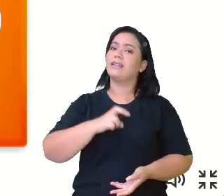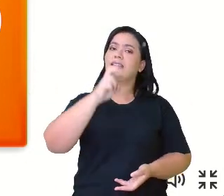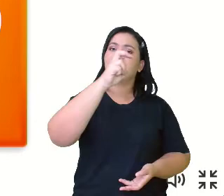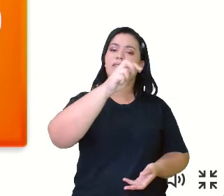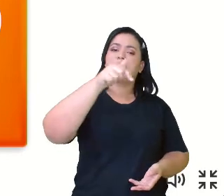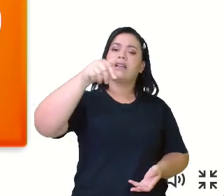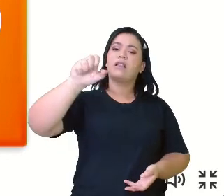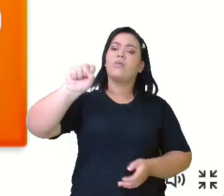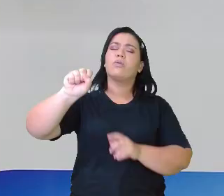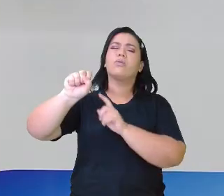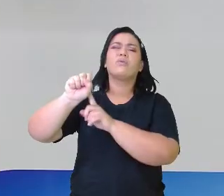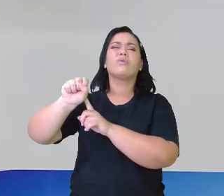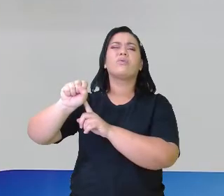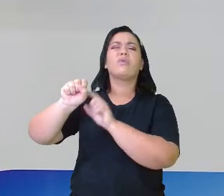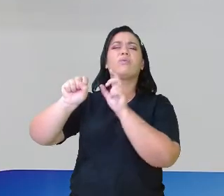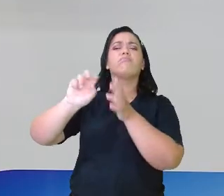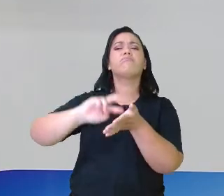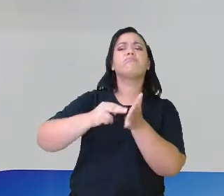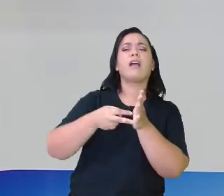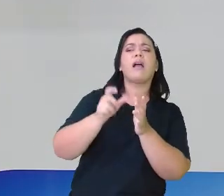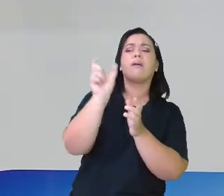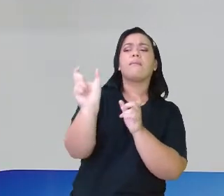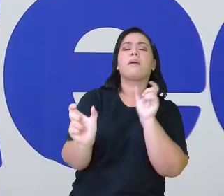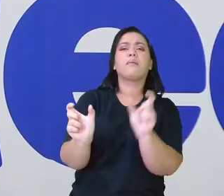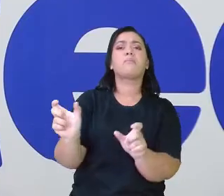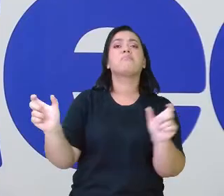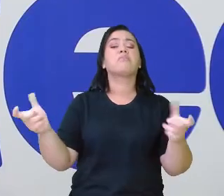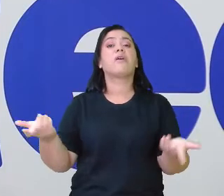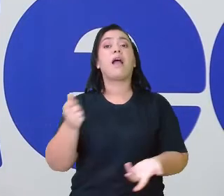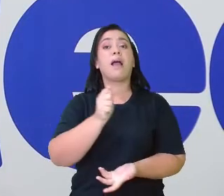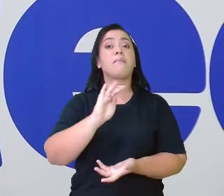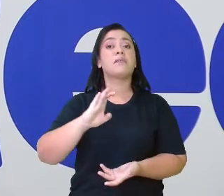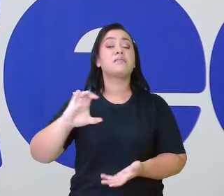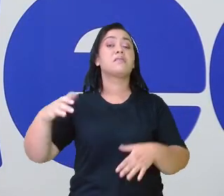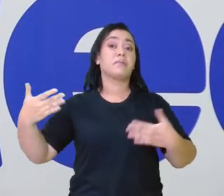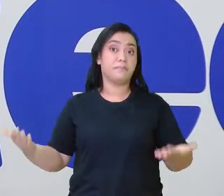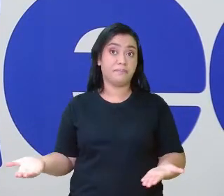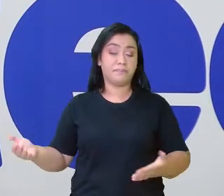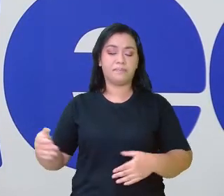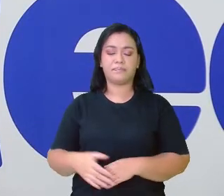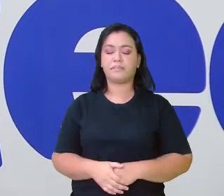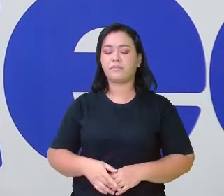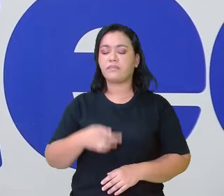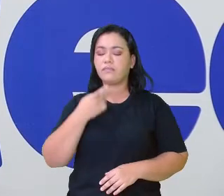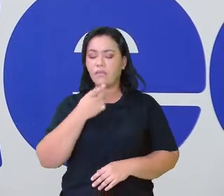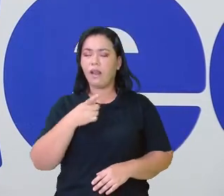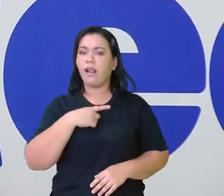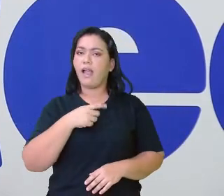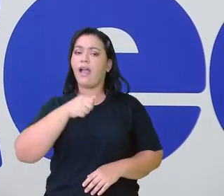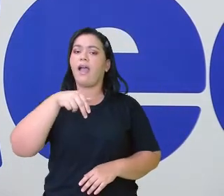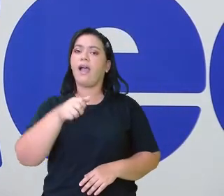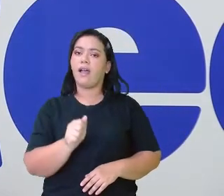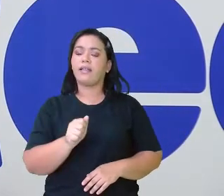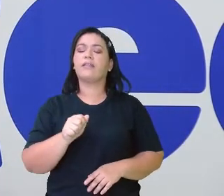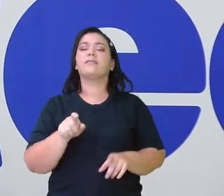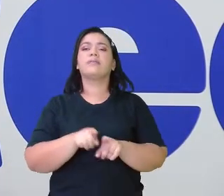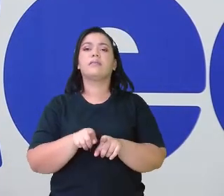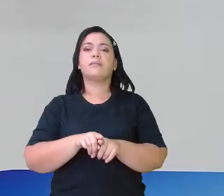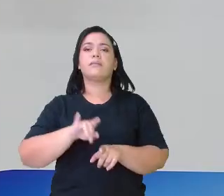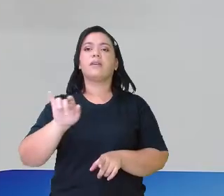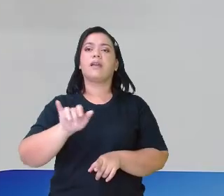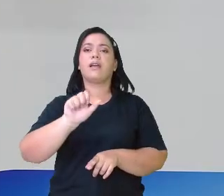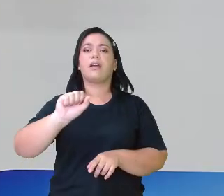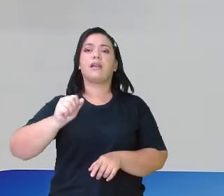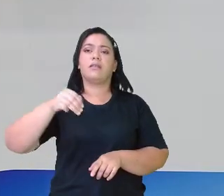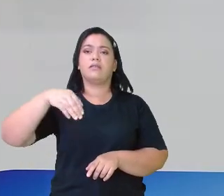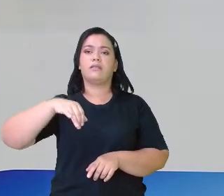e 8. E aí? Professora Márcia, estão colocando aqui, ó, a Ana e a Yasmin colocaram letra B.